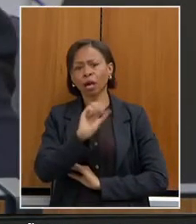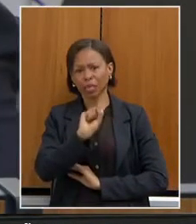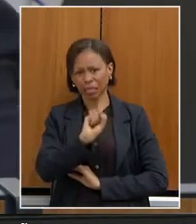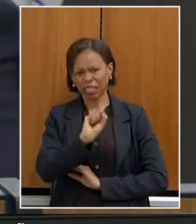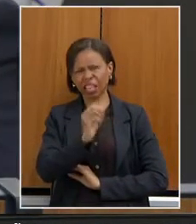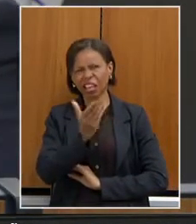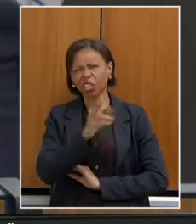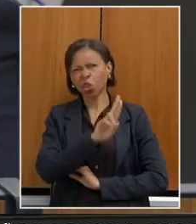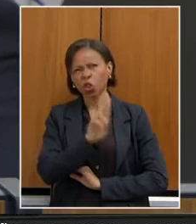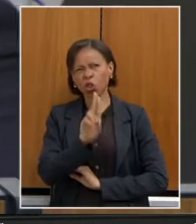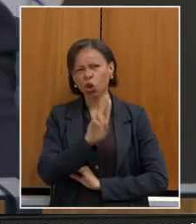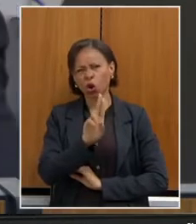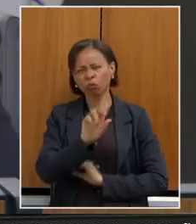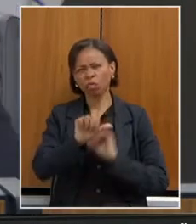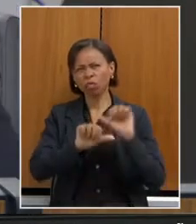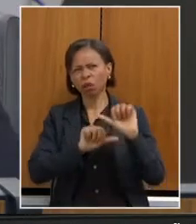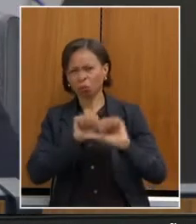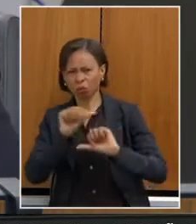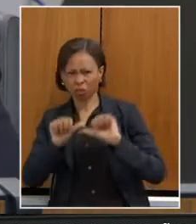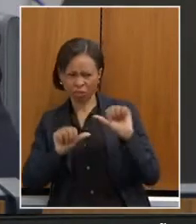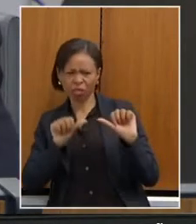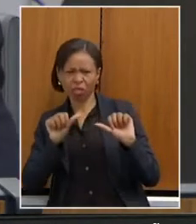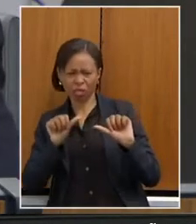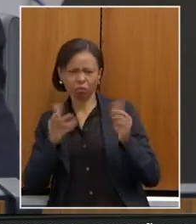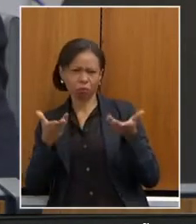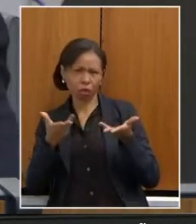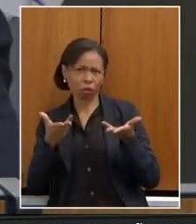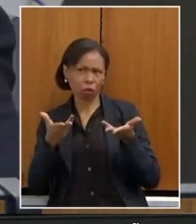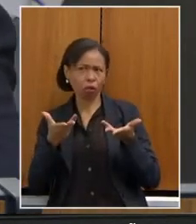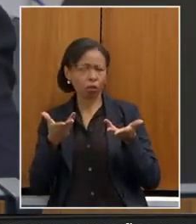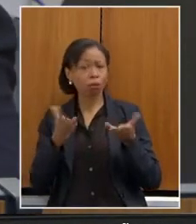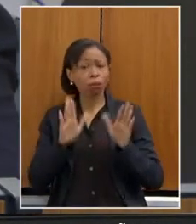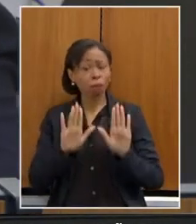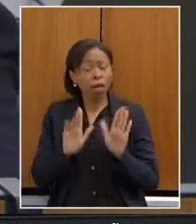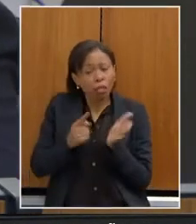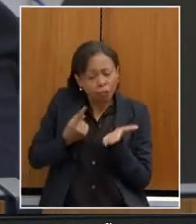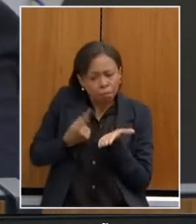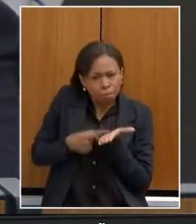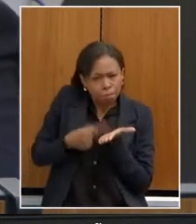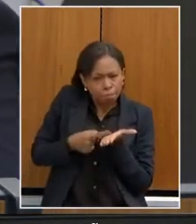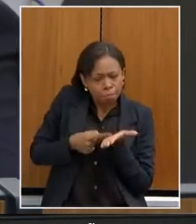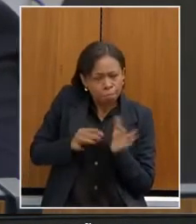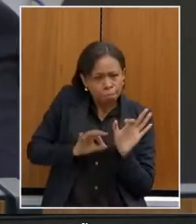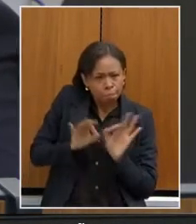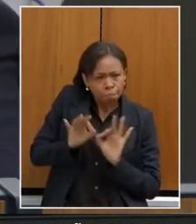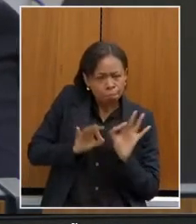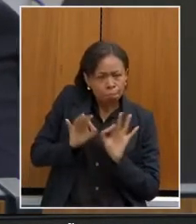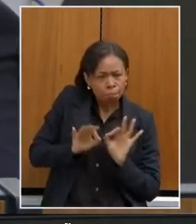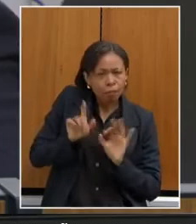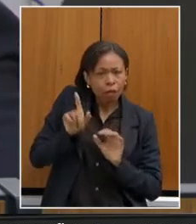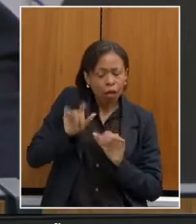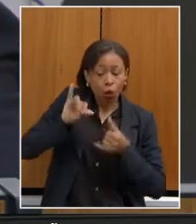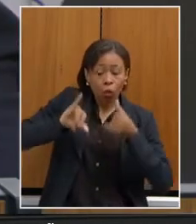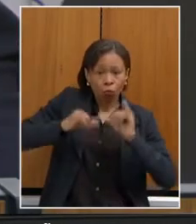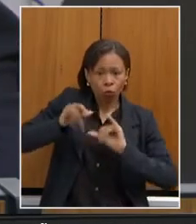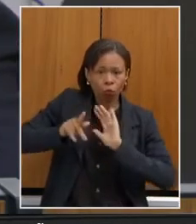para não se confundir com a COVAX, mas é uma tratativa que está sendo feita já com o laboratório americano.